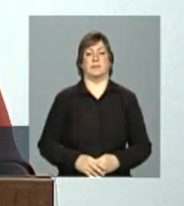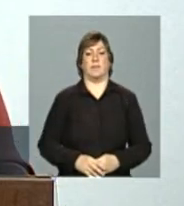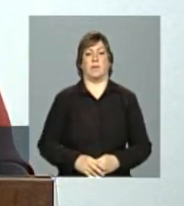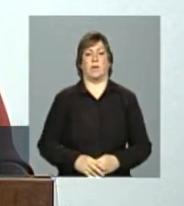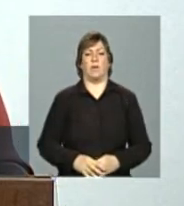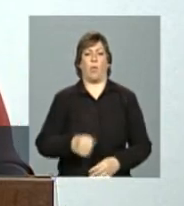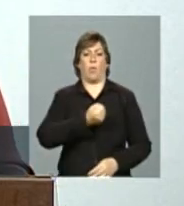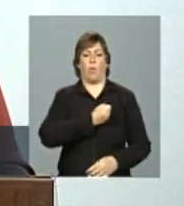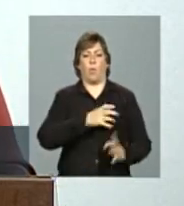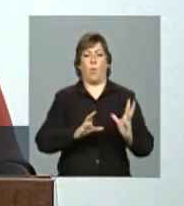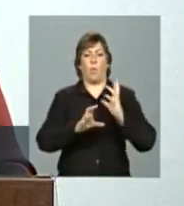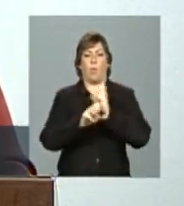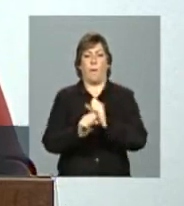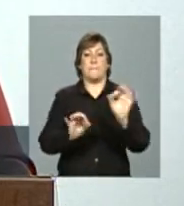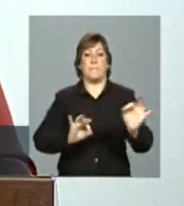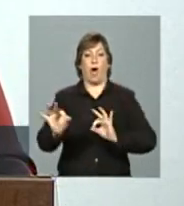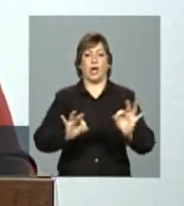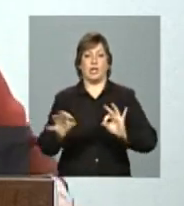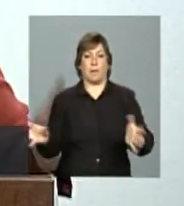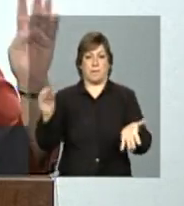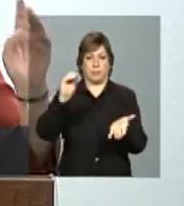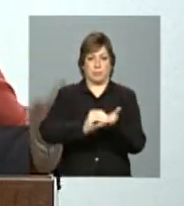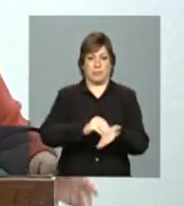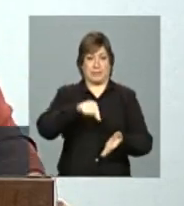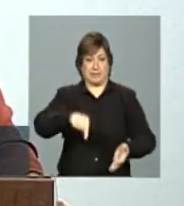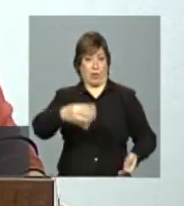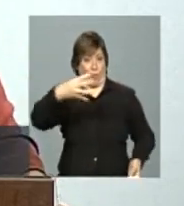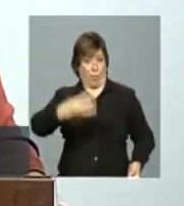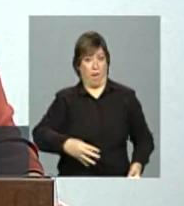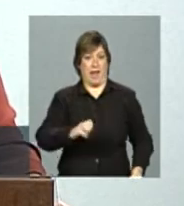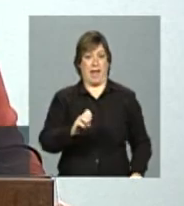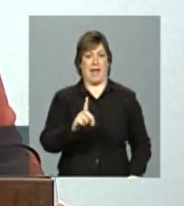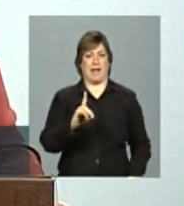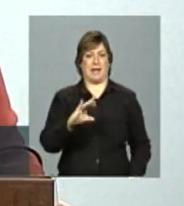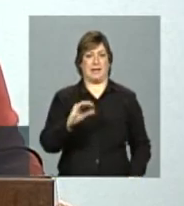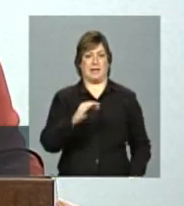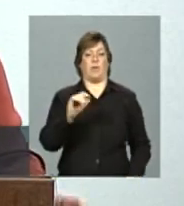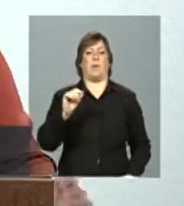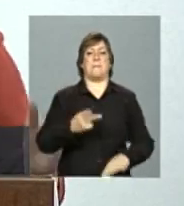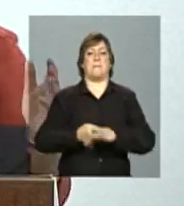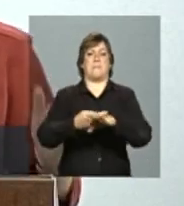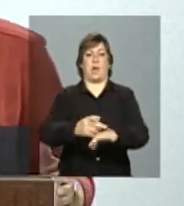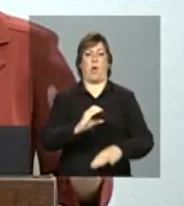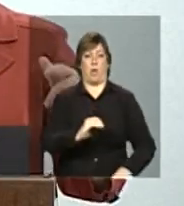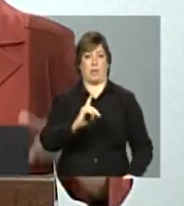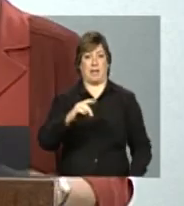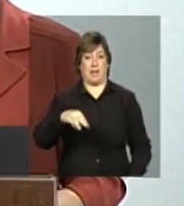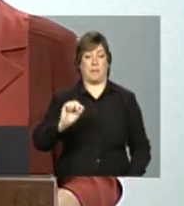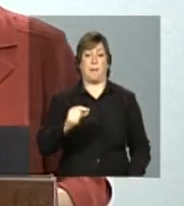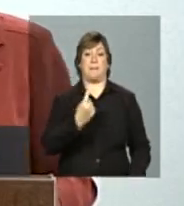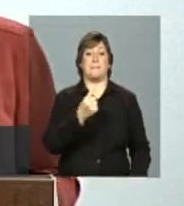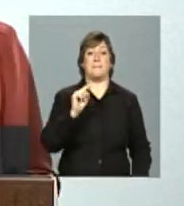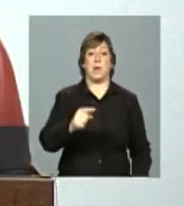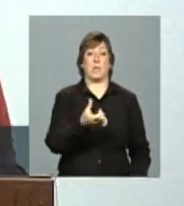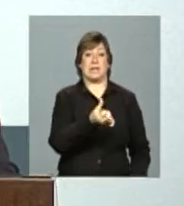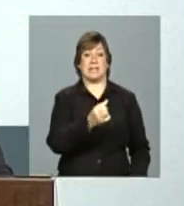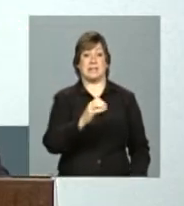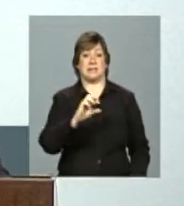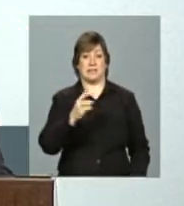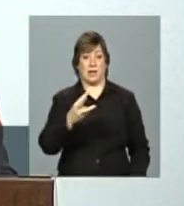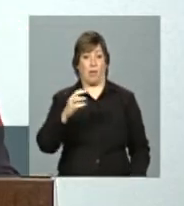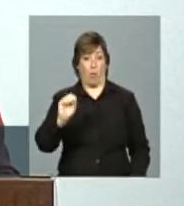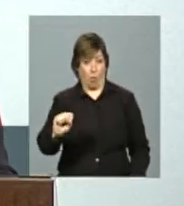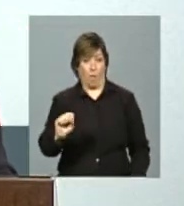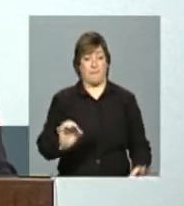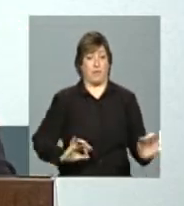de projetos inscritos nessa quarta Edição do prêmio ADM 1638